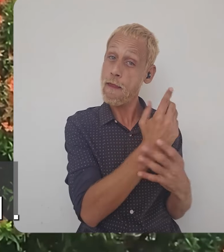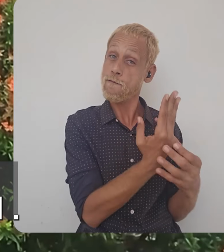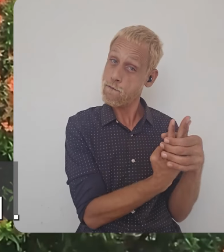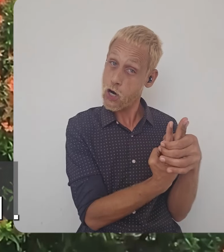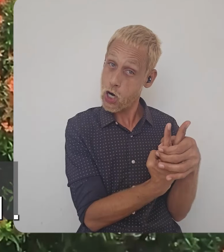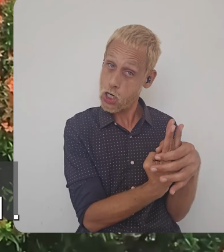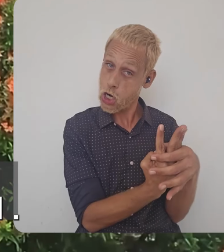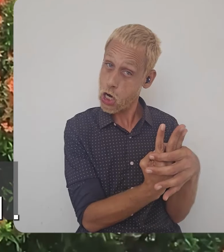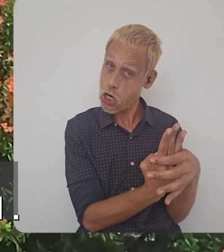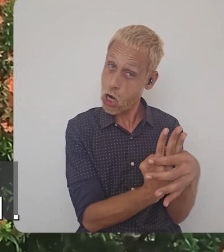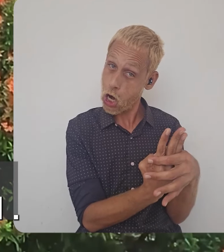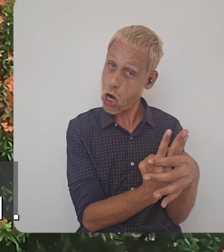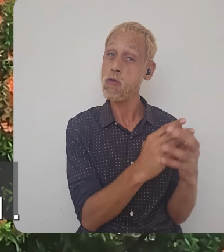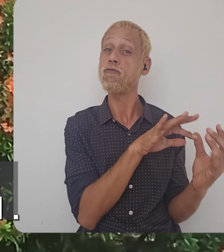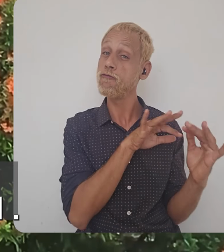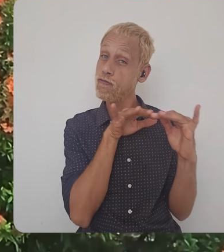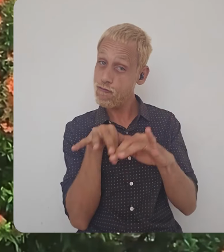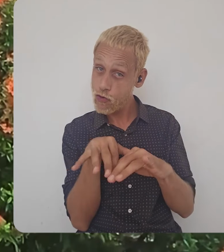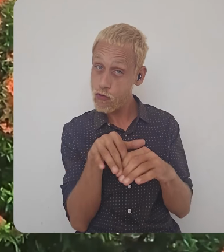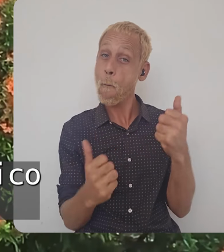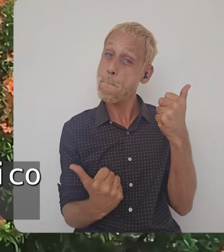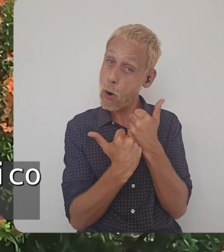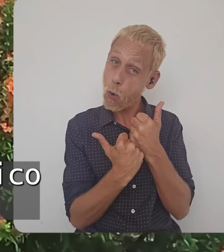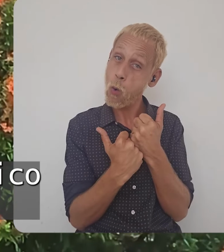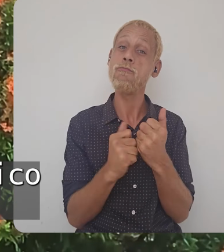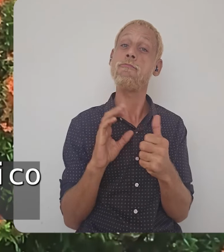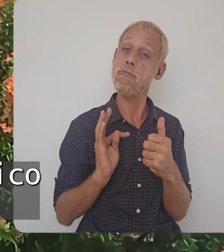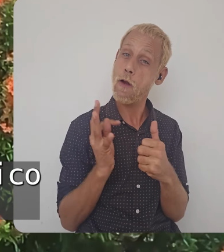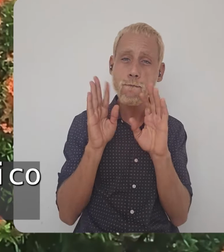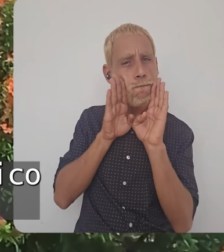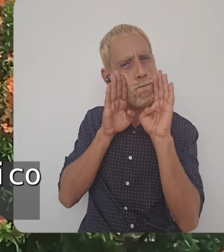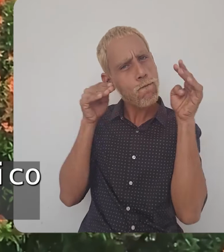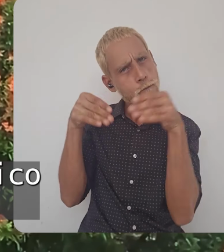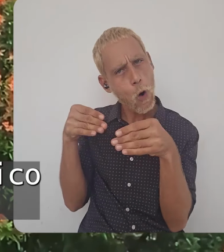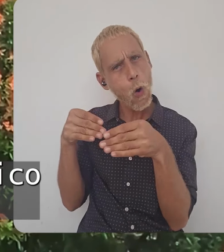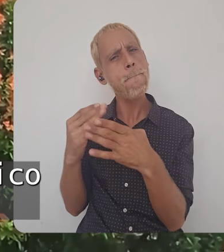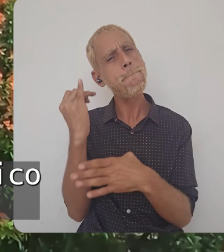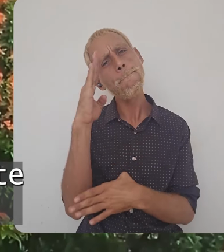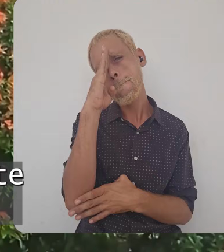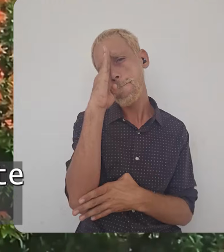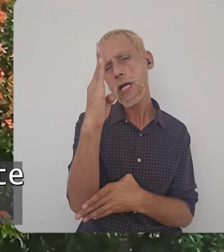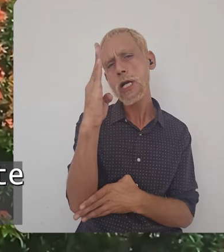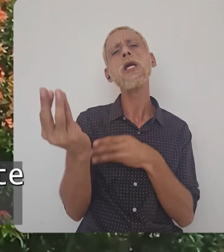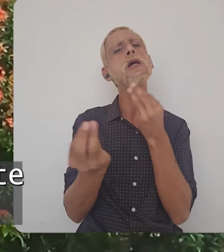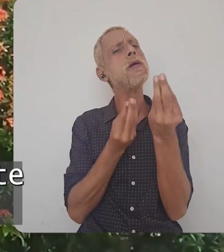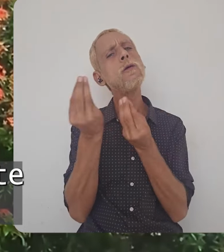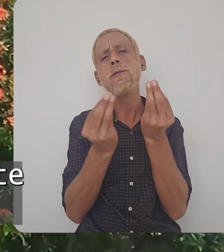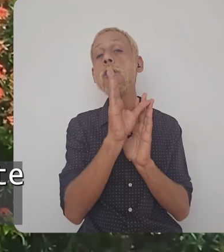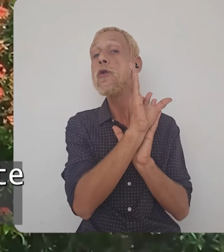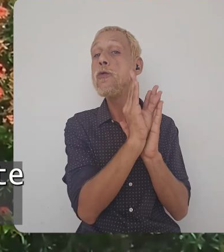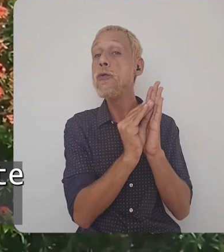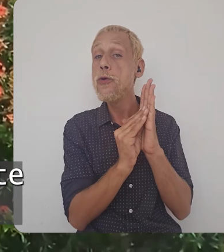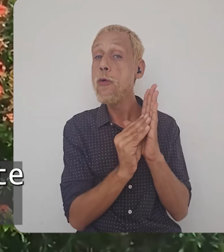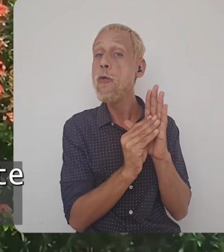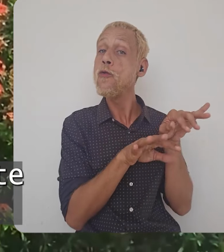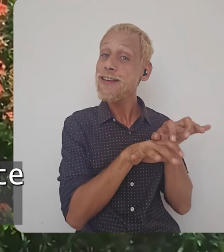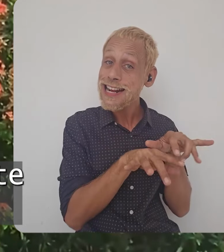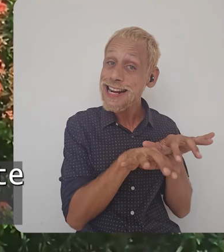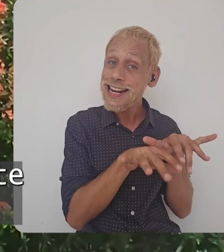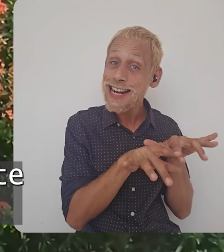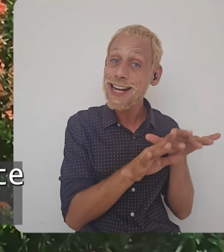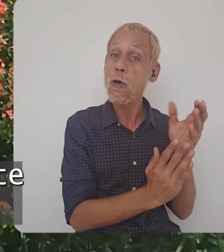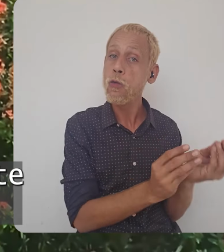CIN, né, que é o Centro de Informática da Universidade Federal, e esse pessoal nos deu um suporte técnico assim fantástico. Então assim, a gente pôde focar